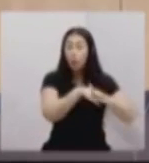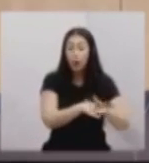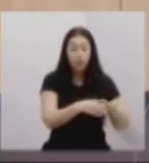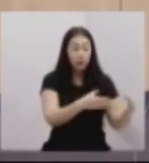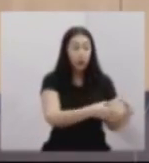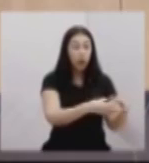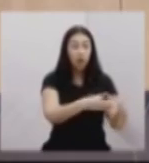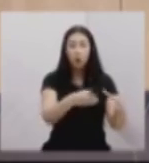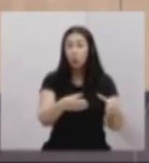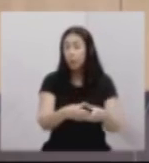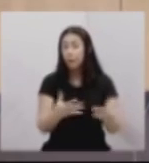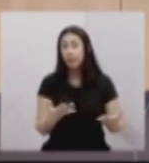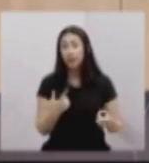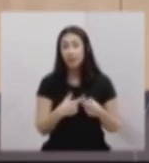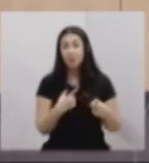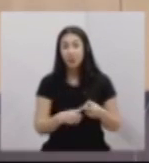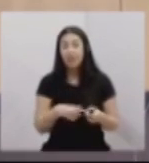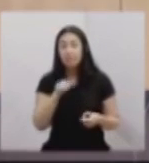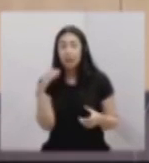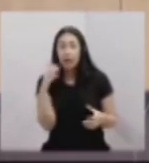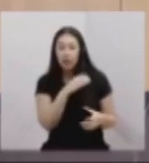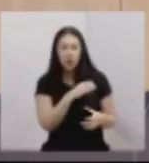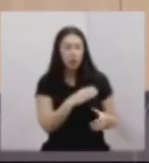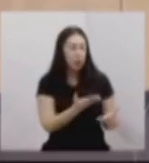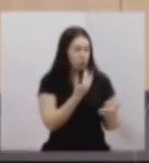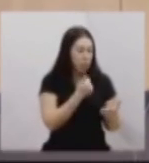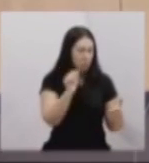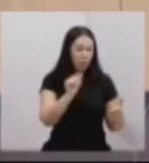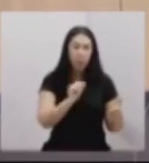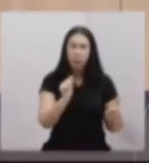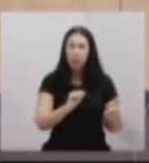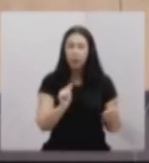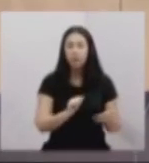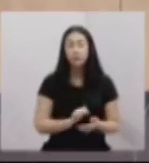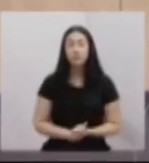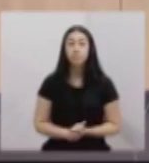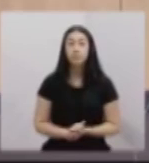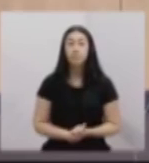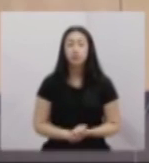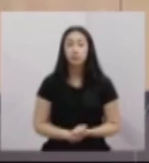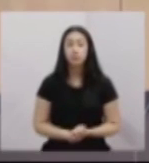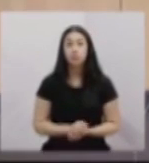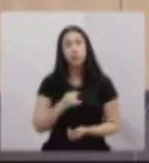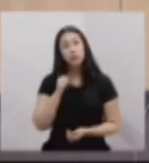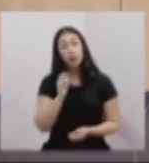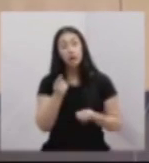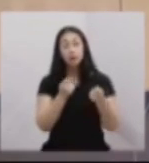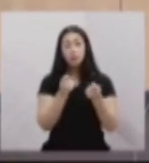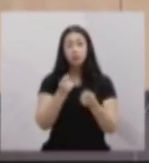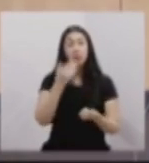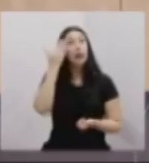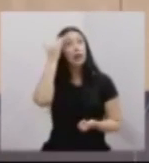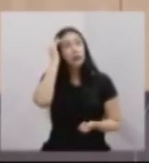não estragarem, vez que produtos perecíveis tendem a azedar com rapidez? Caso a administração pública municipal